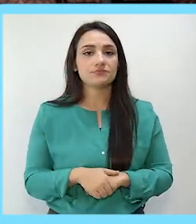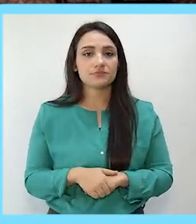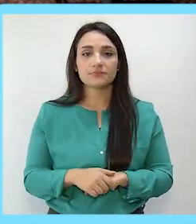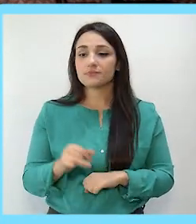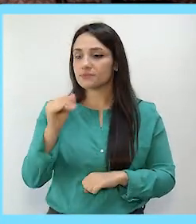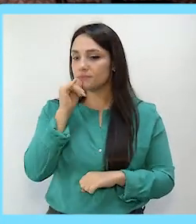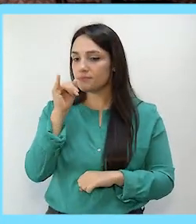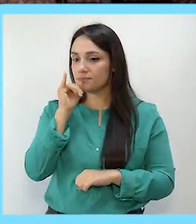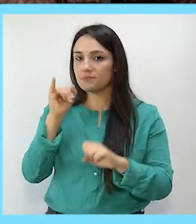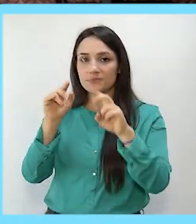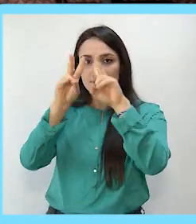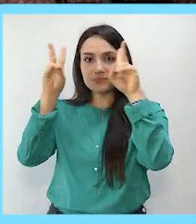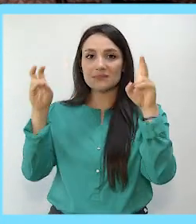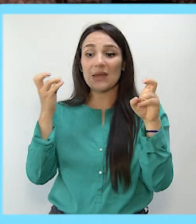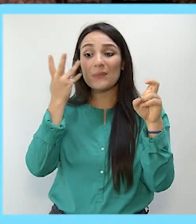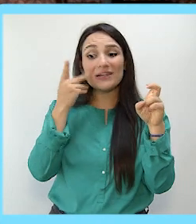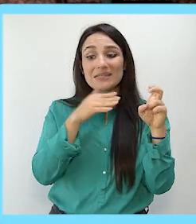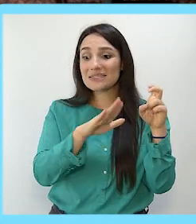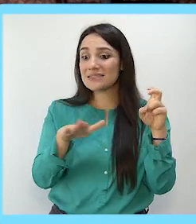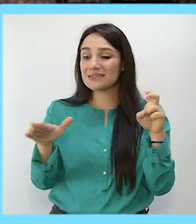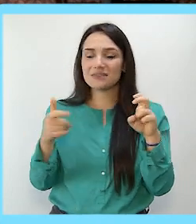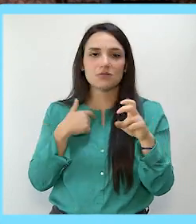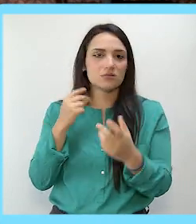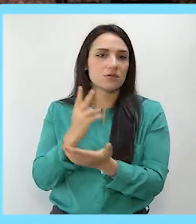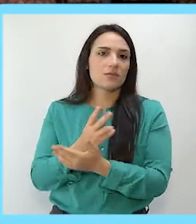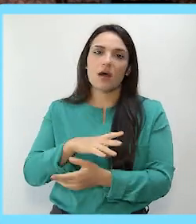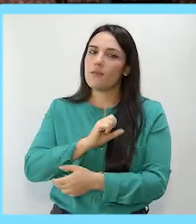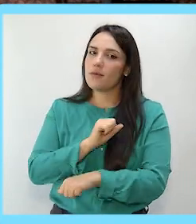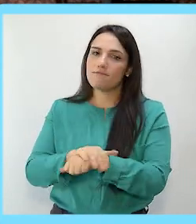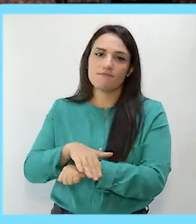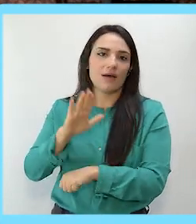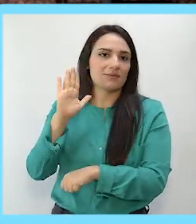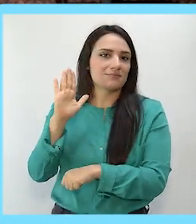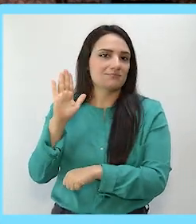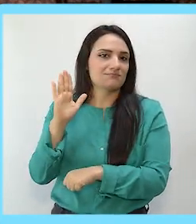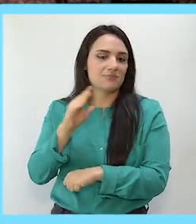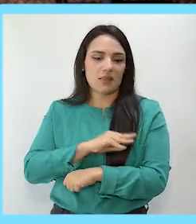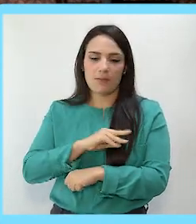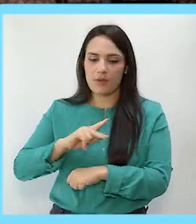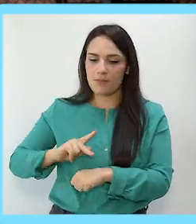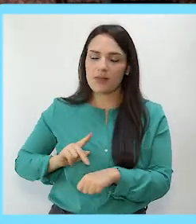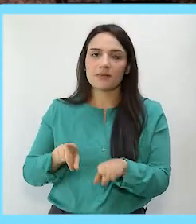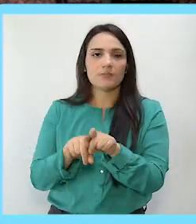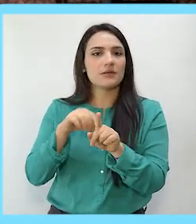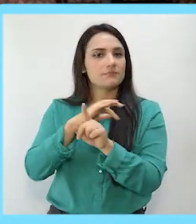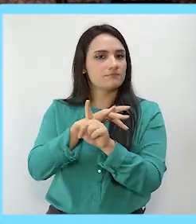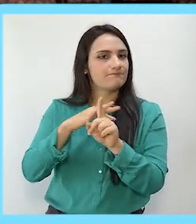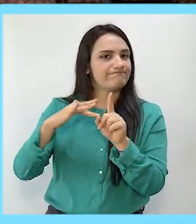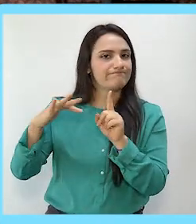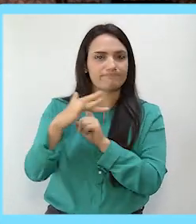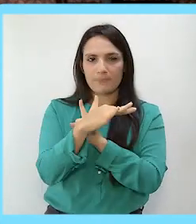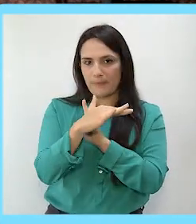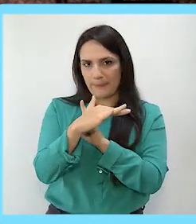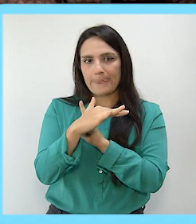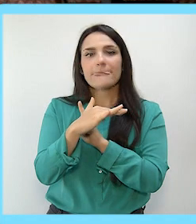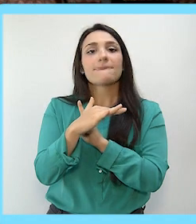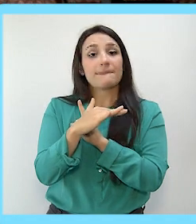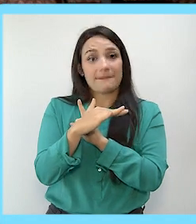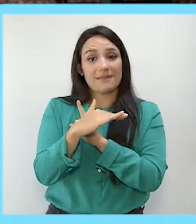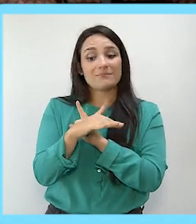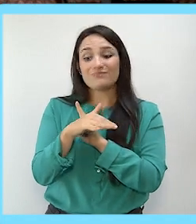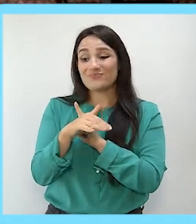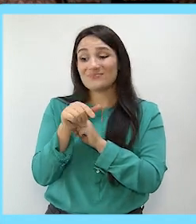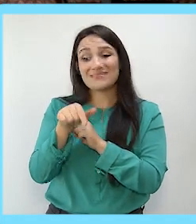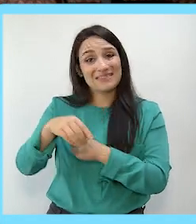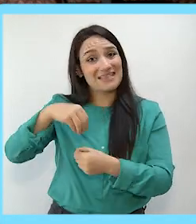A causa infantil, para mim, sempre foi muito forte. Então, no Ministério Público, eu tinha isso muito forte, infantil e meio ambiente. E